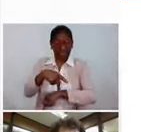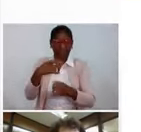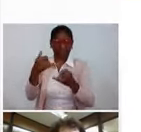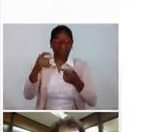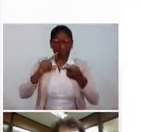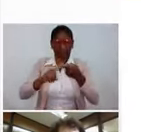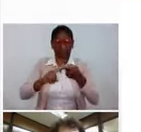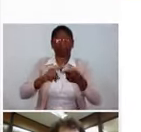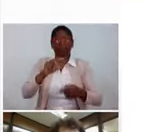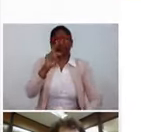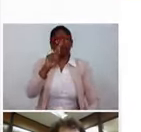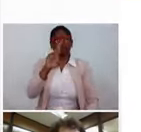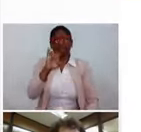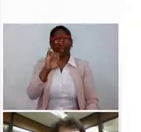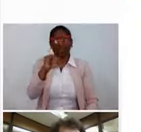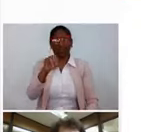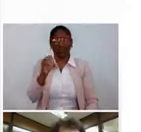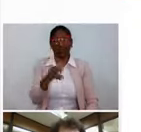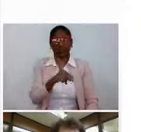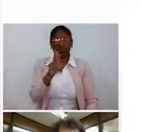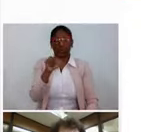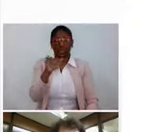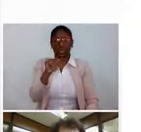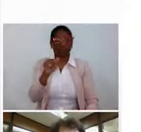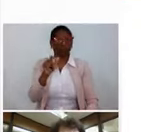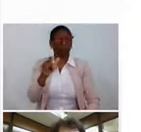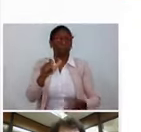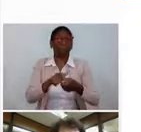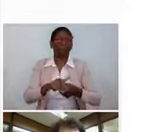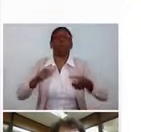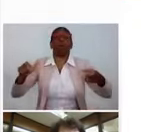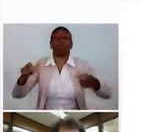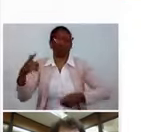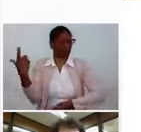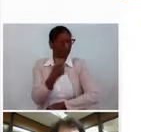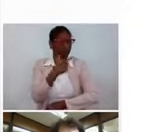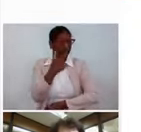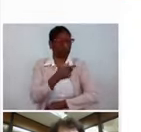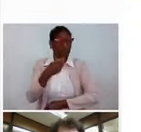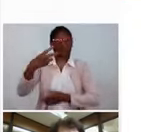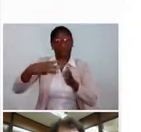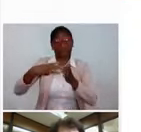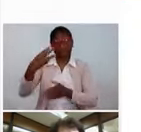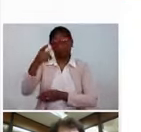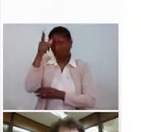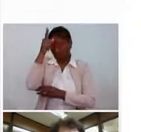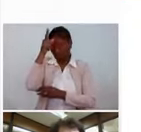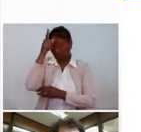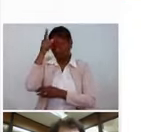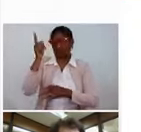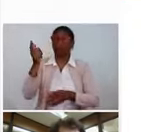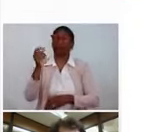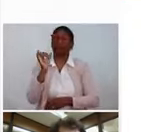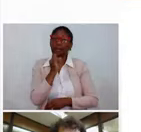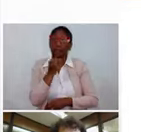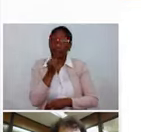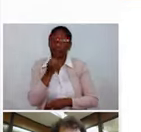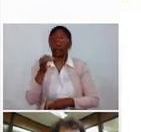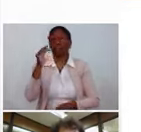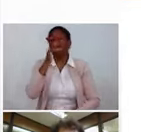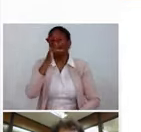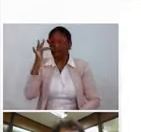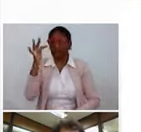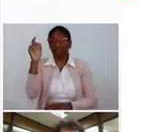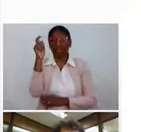então, lideram o número de doses de reforço no país. A Alemanha, né, Itália, França e Rio Grande do Sul